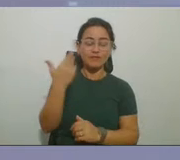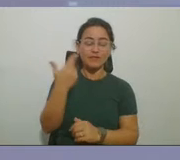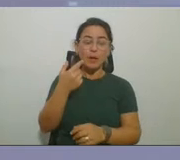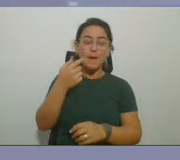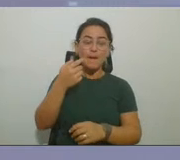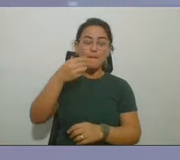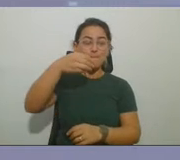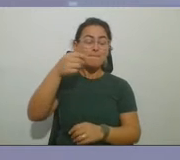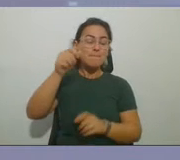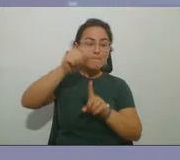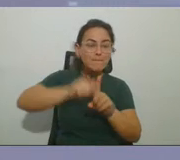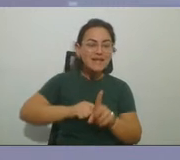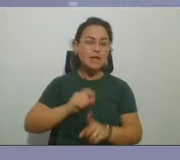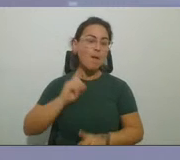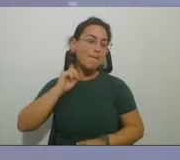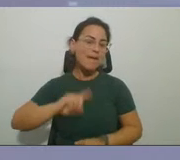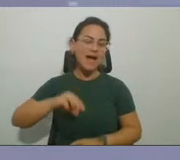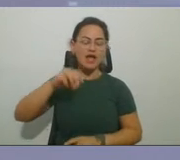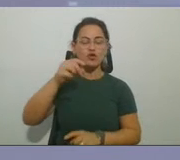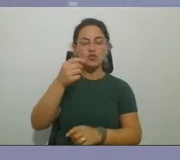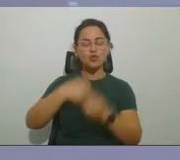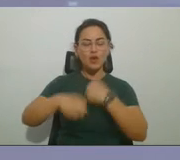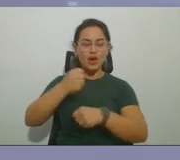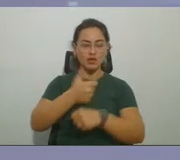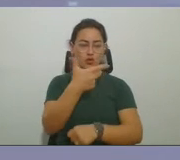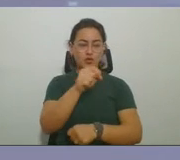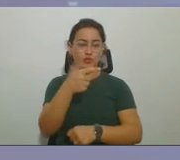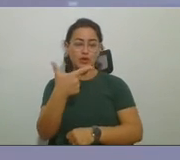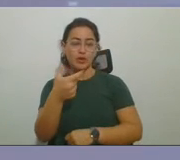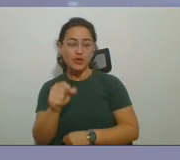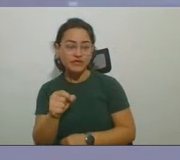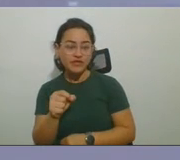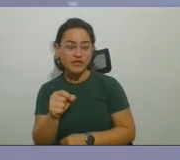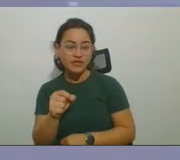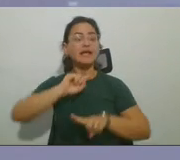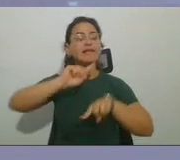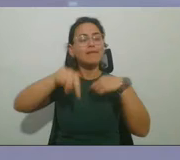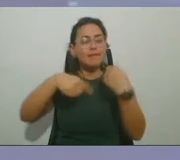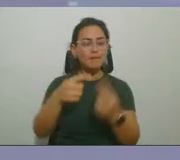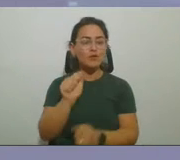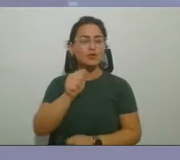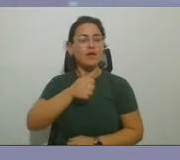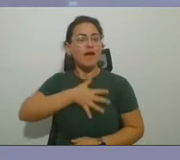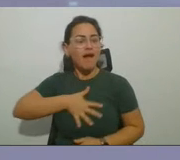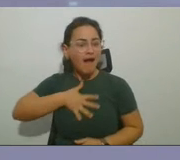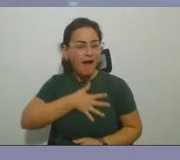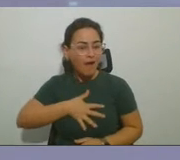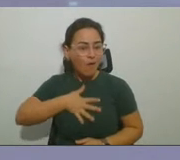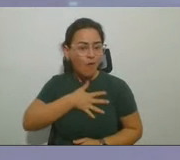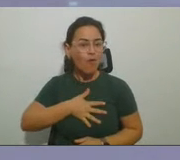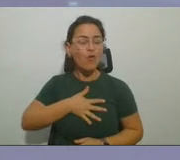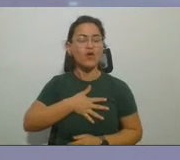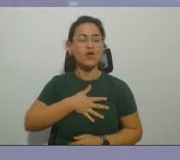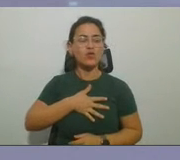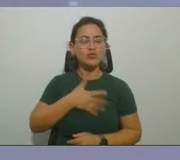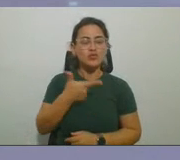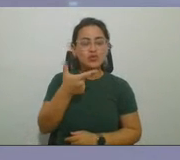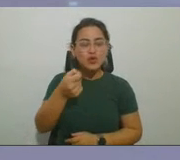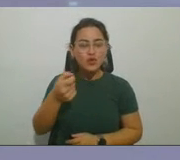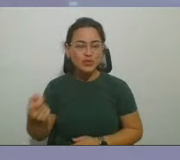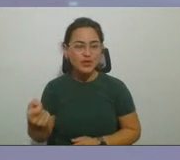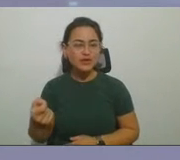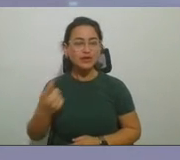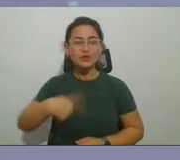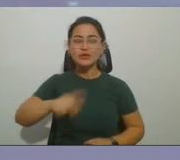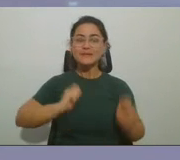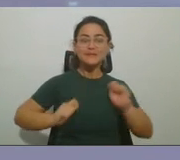e, ao transferi-lo para agosto de 2021, tínhamos a forte expectativa